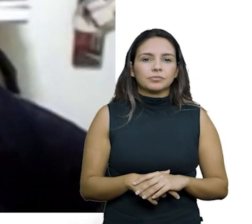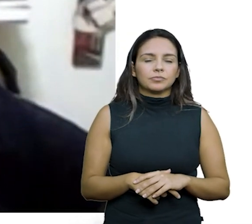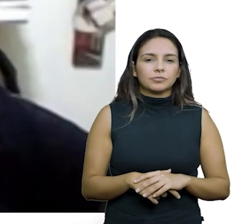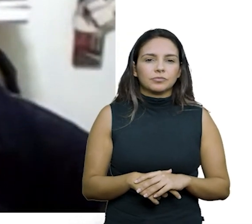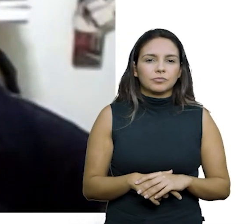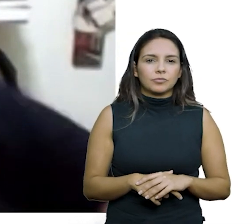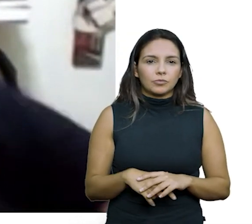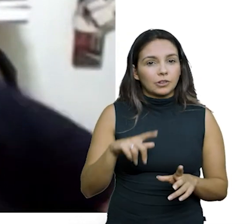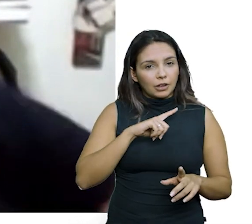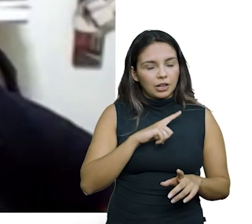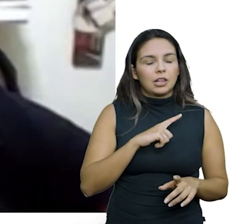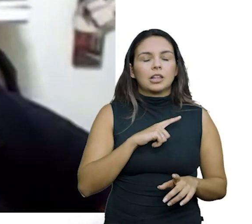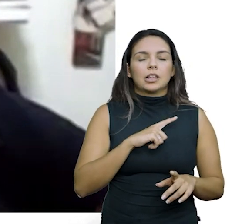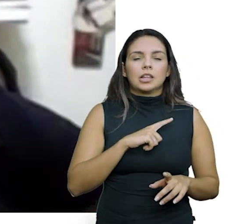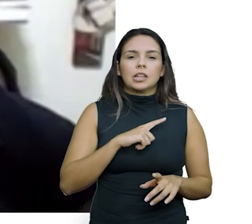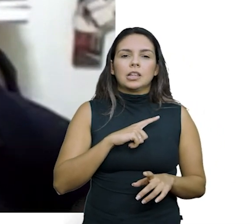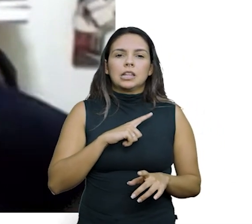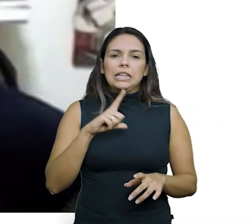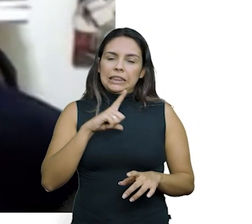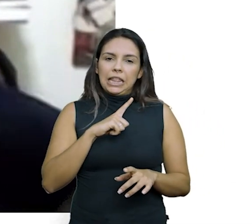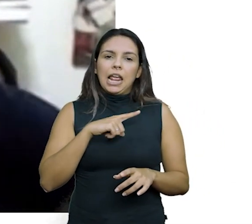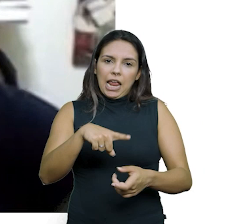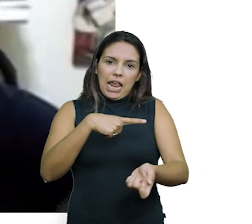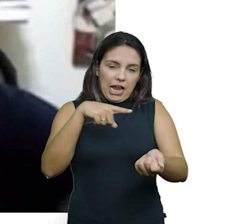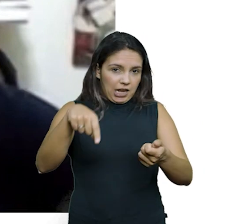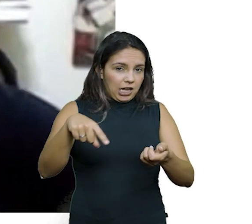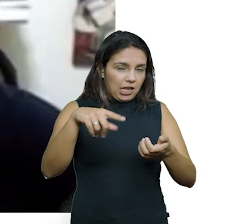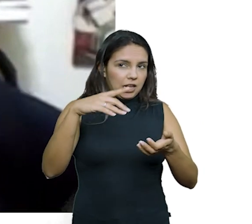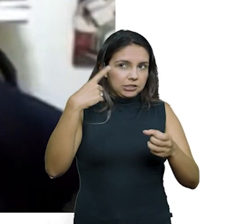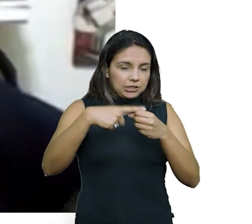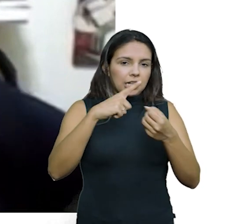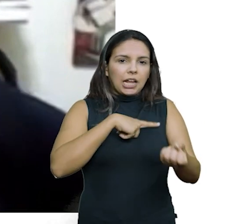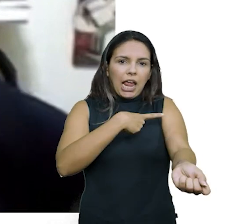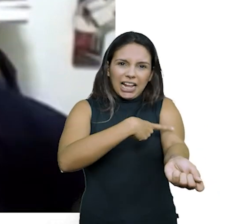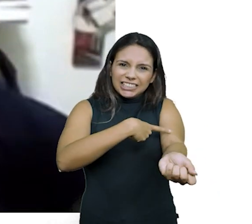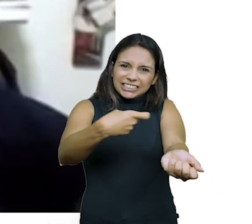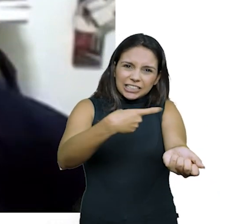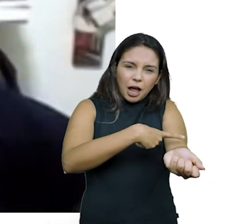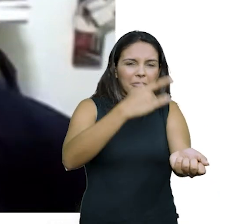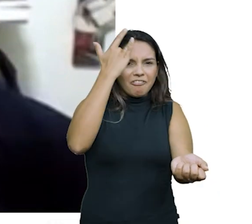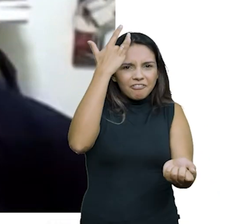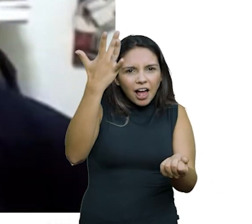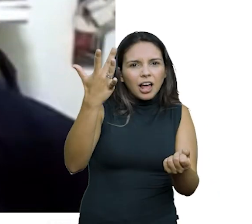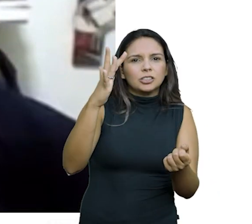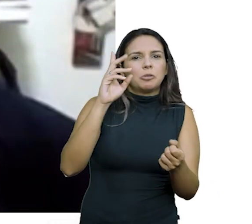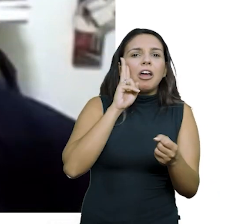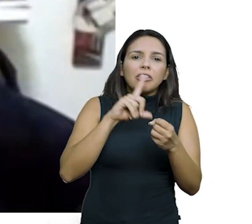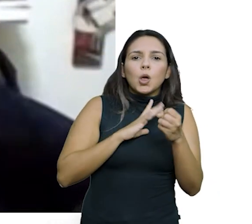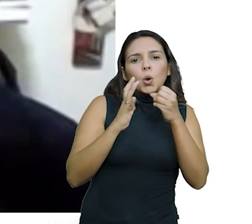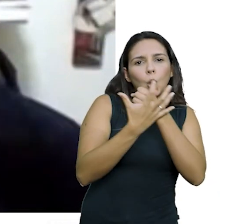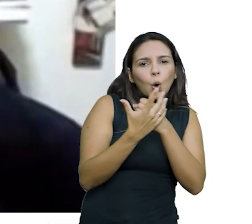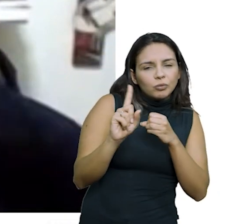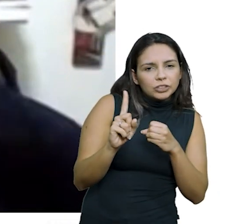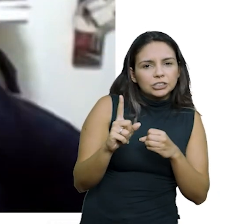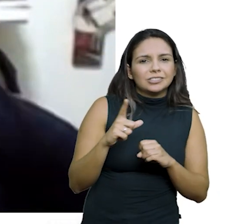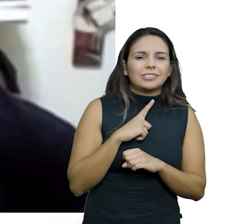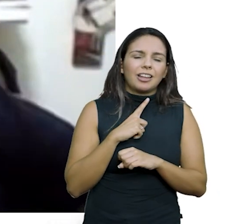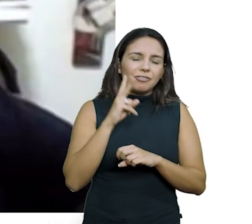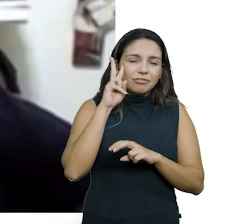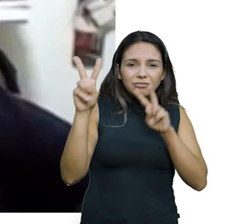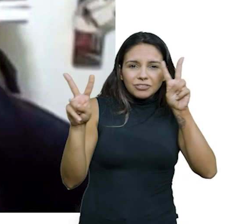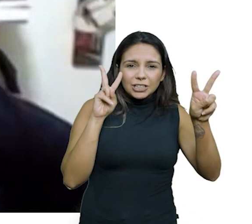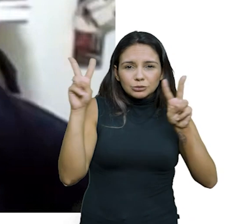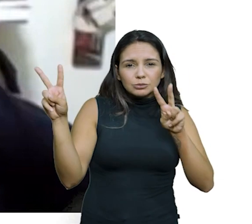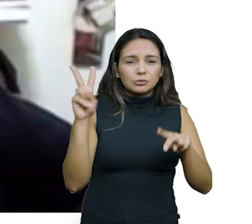uma vantagem ou outra, que nós vamos ter aí testes para a população em massa, coisa que outras cidades não têm. Mas, no geral, a gente